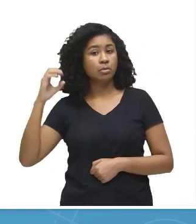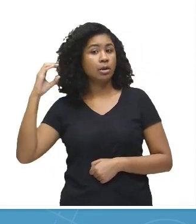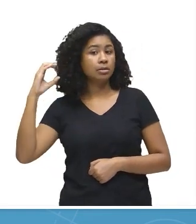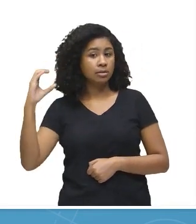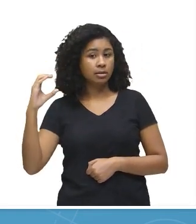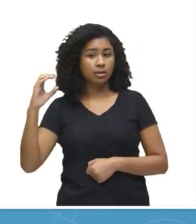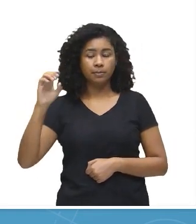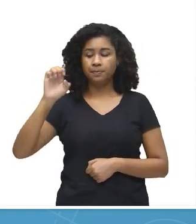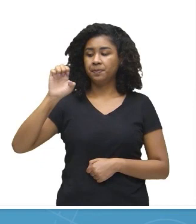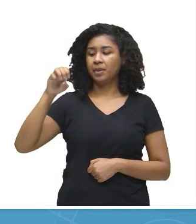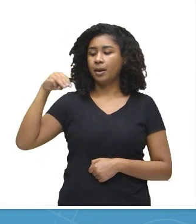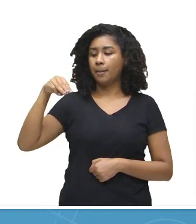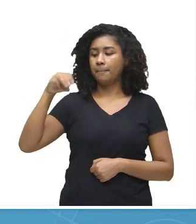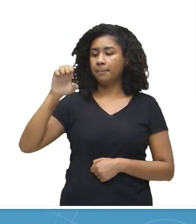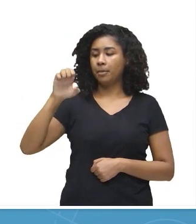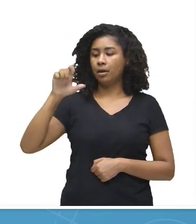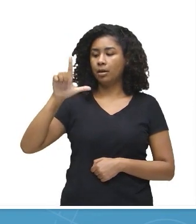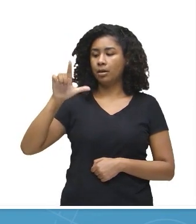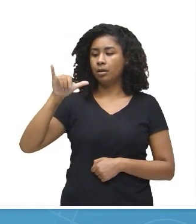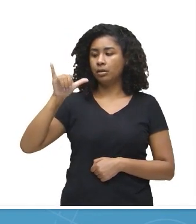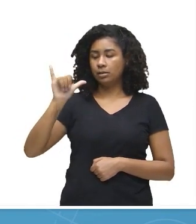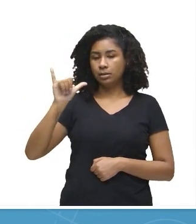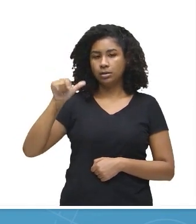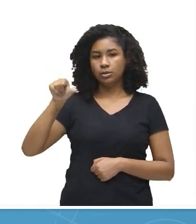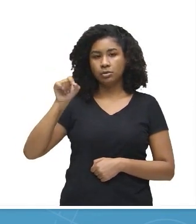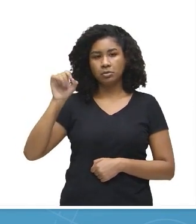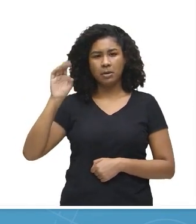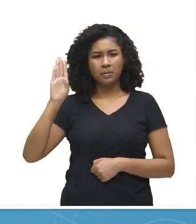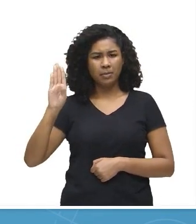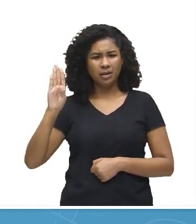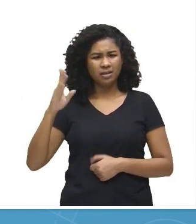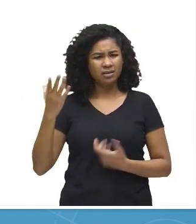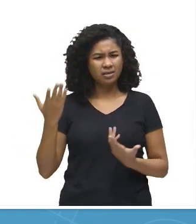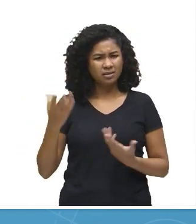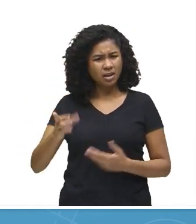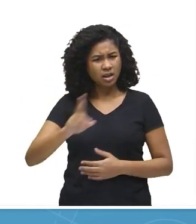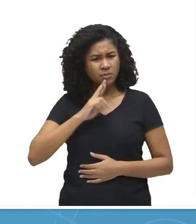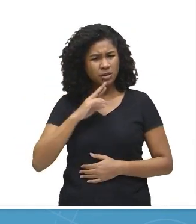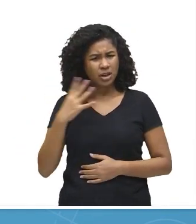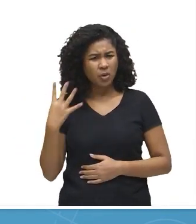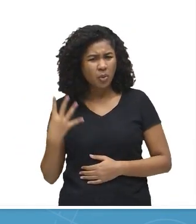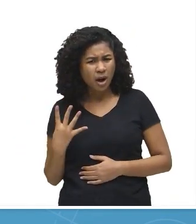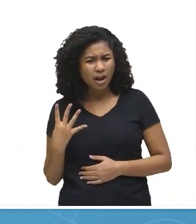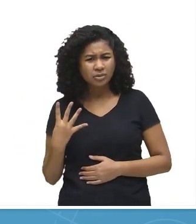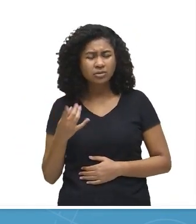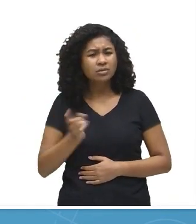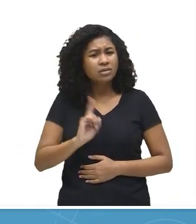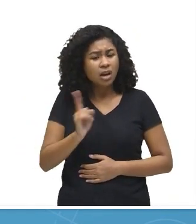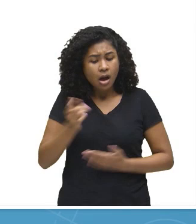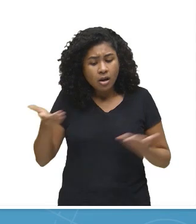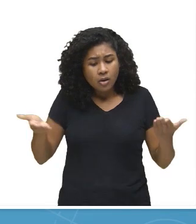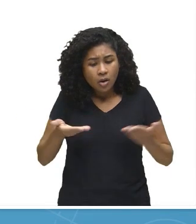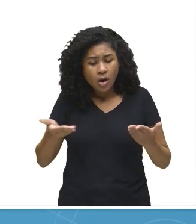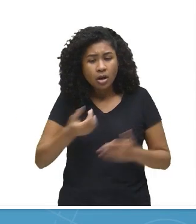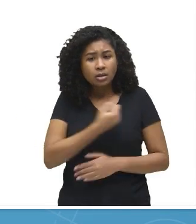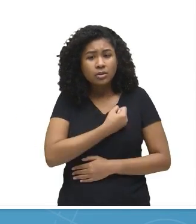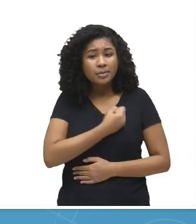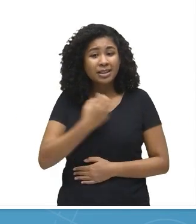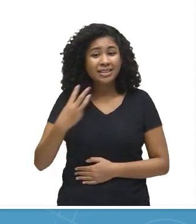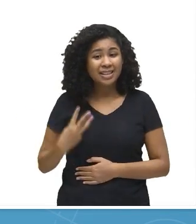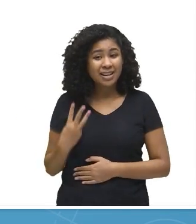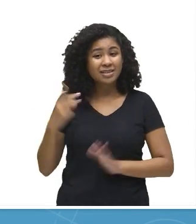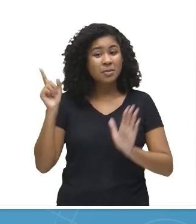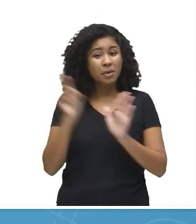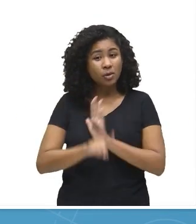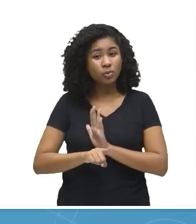Emily respondeu a letra B, quer dizer, já estão respondendo a 4? Não, é a terceira ainda, tá? A terceira questão. Maria Isabel respondeu